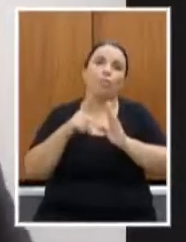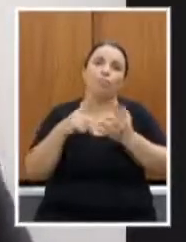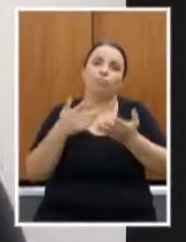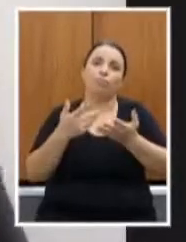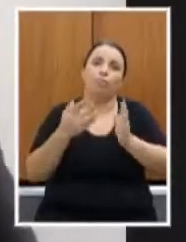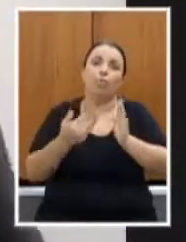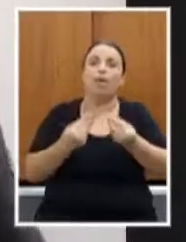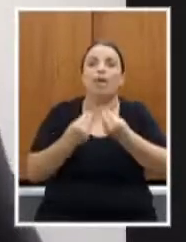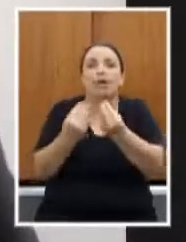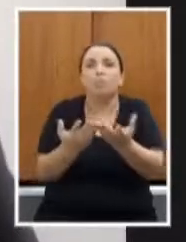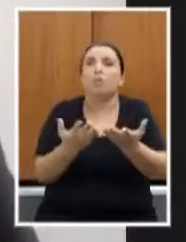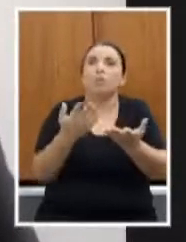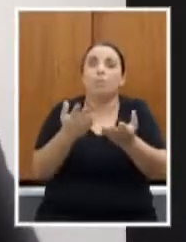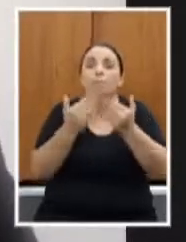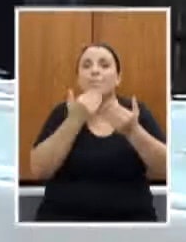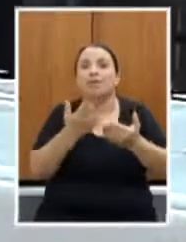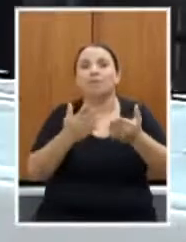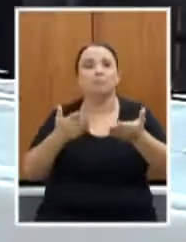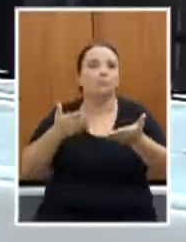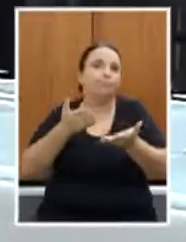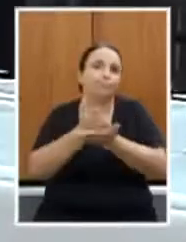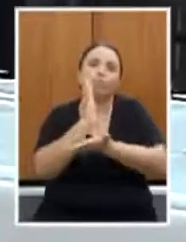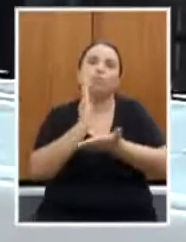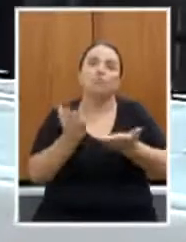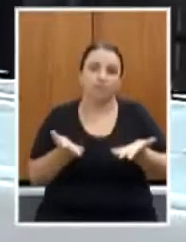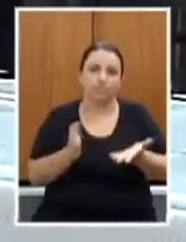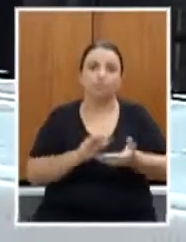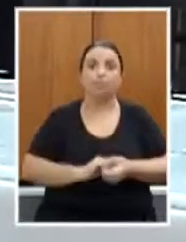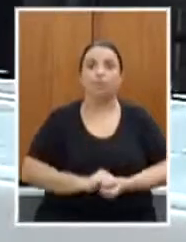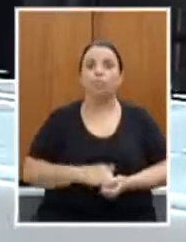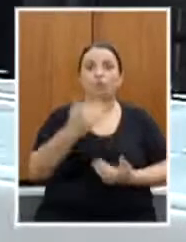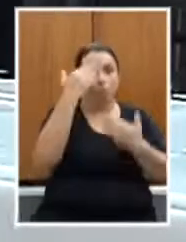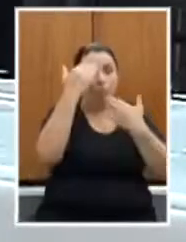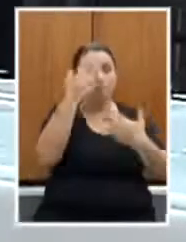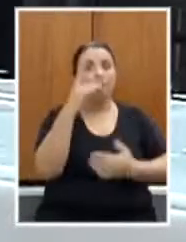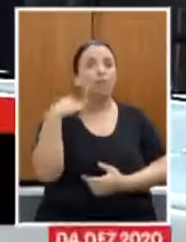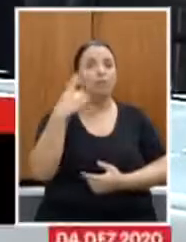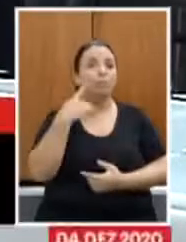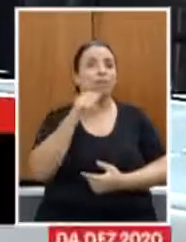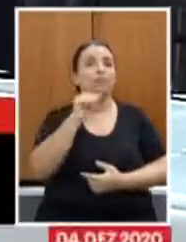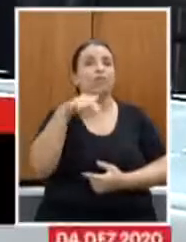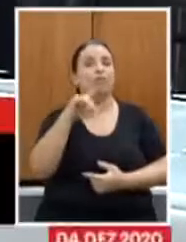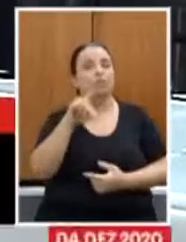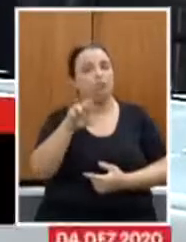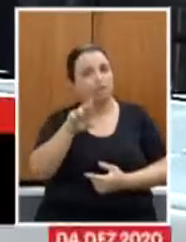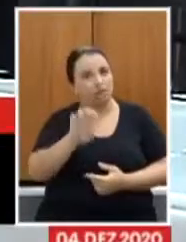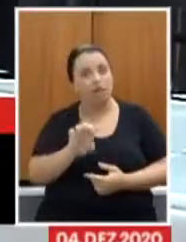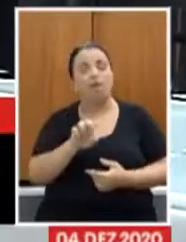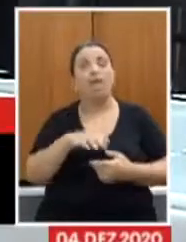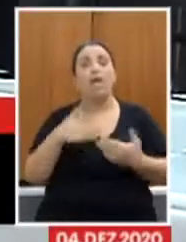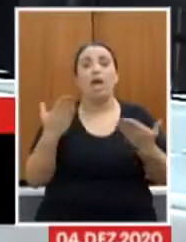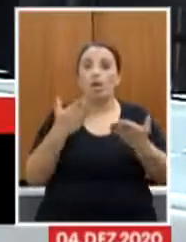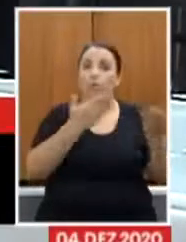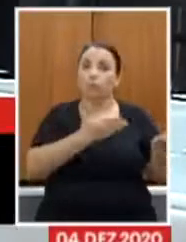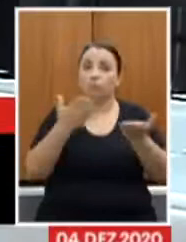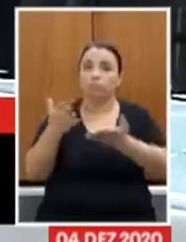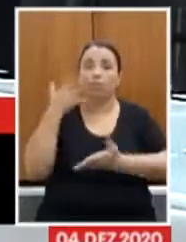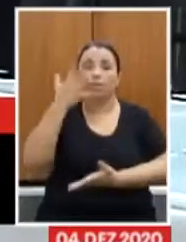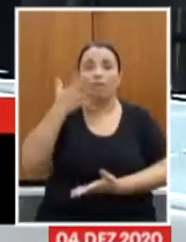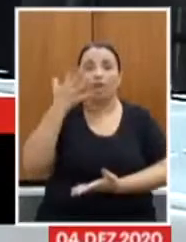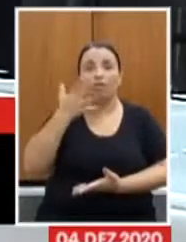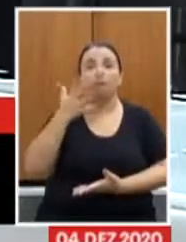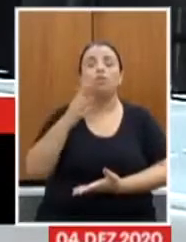favoravelmente. Muito obrigado, deputado André Quintão. Passamos a palavra agora ao deputado